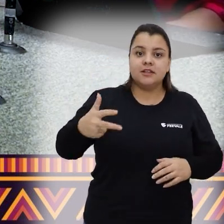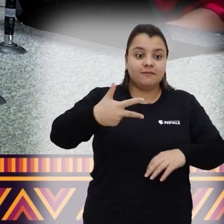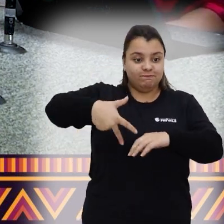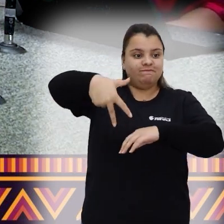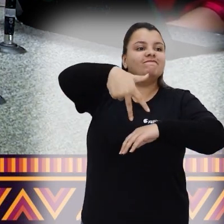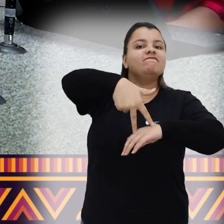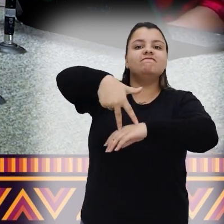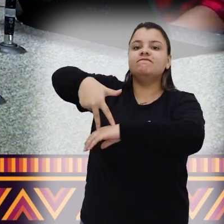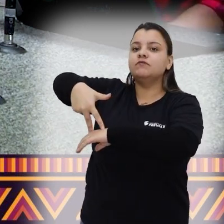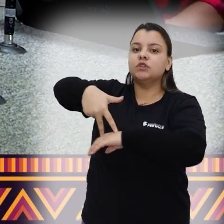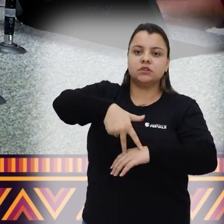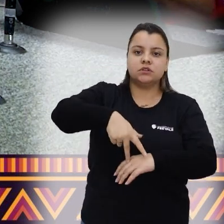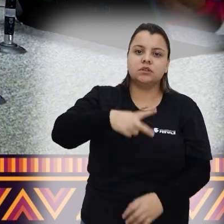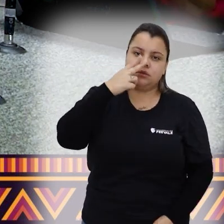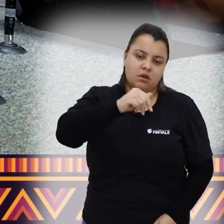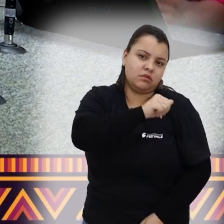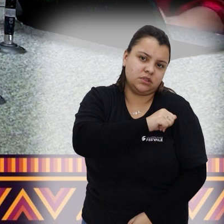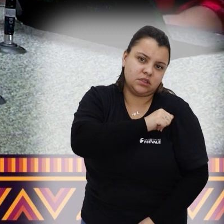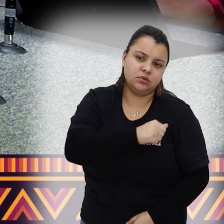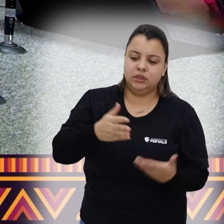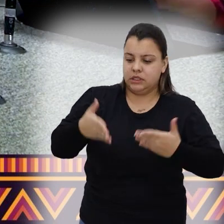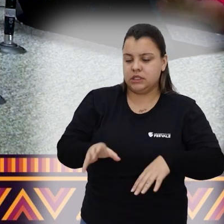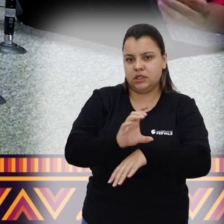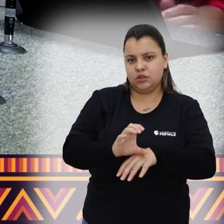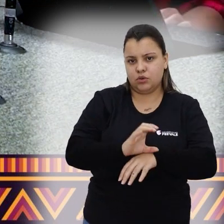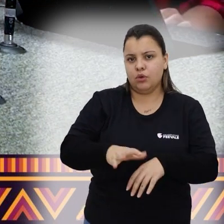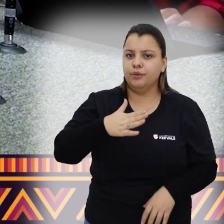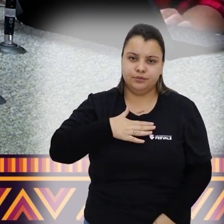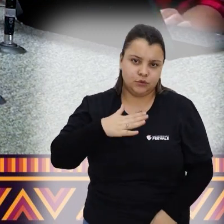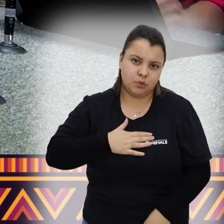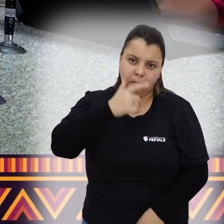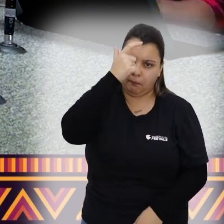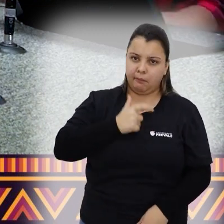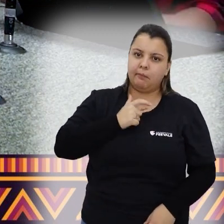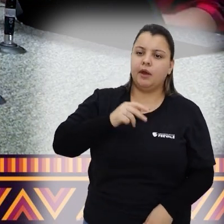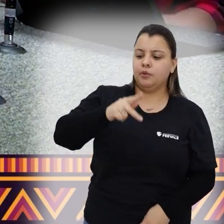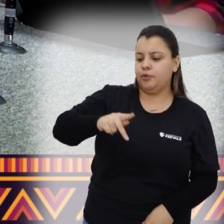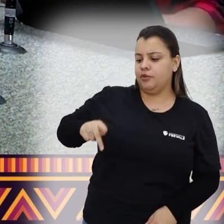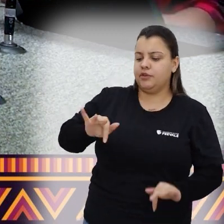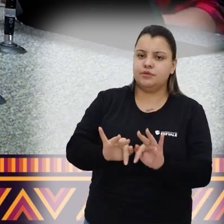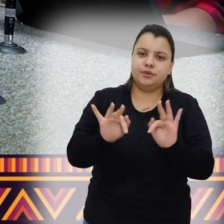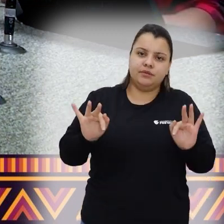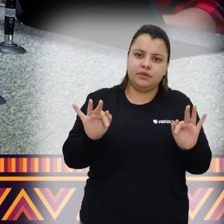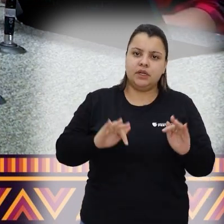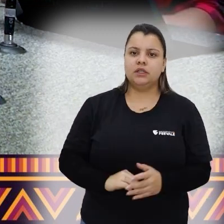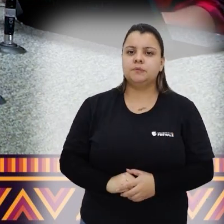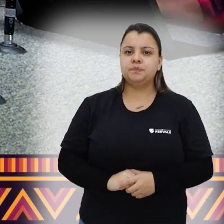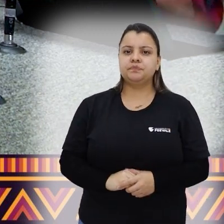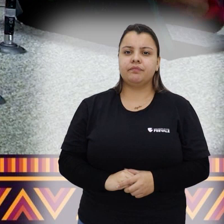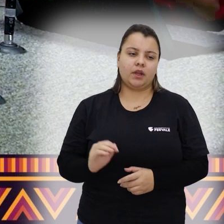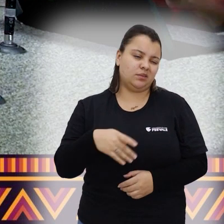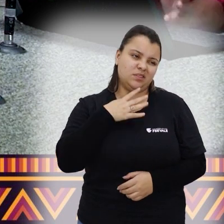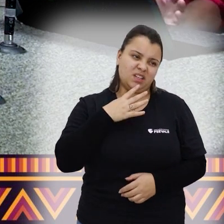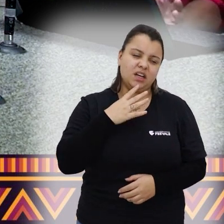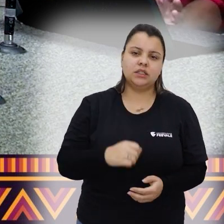o caso da Ana dentro da nutrição, a Thaís dentro da gastronomia, o meu caso aqui dentro da universidade, que todo mundo conhece. E ele